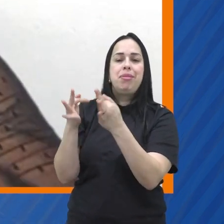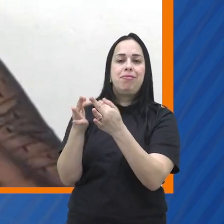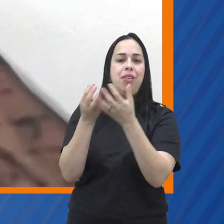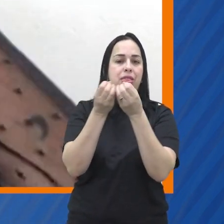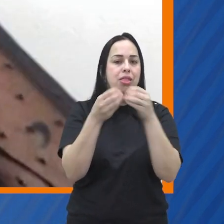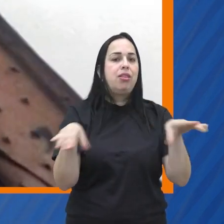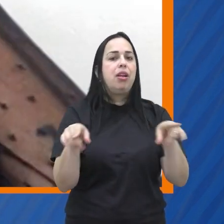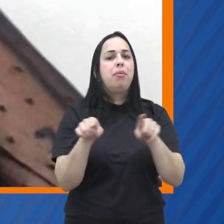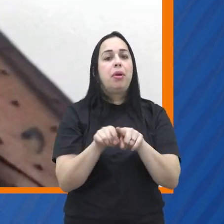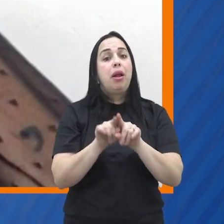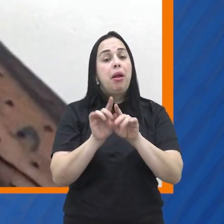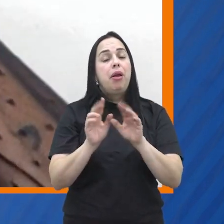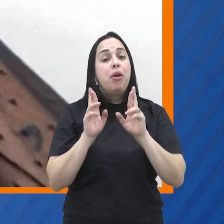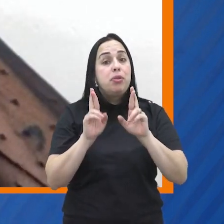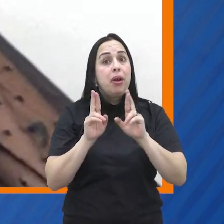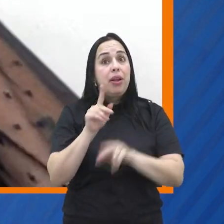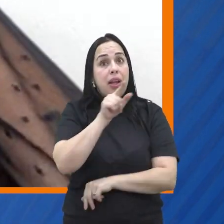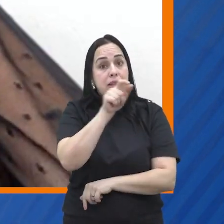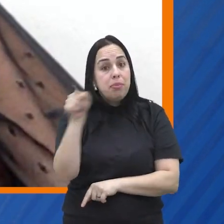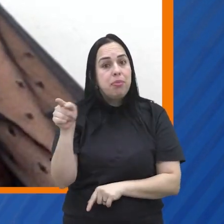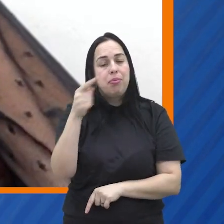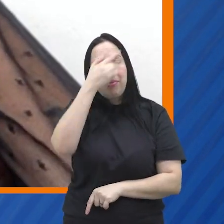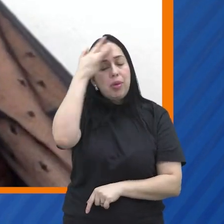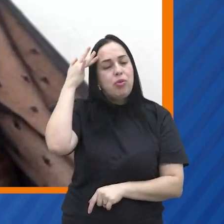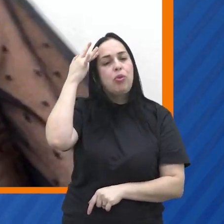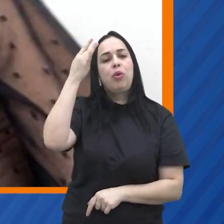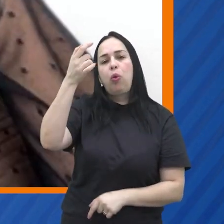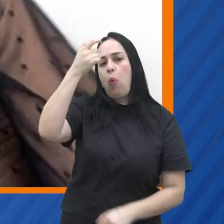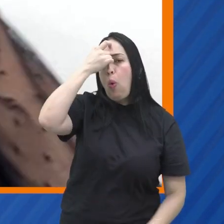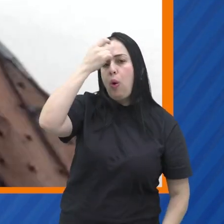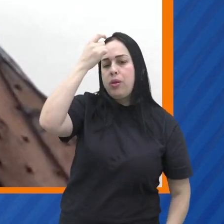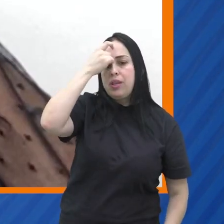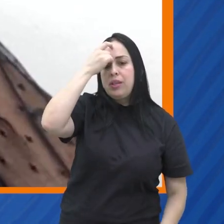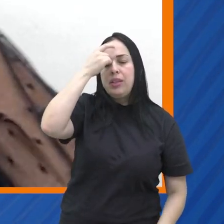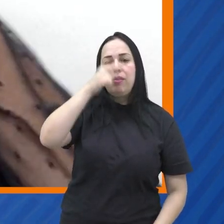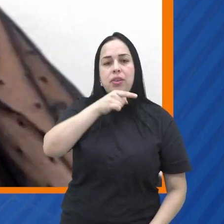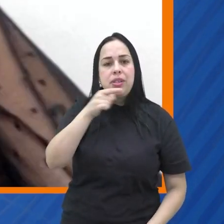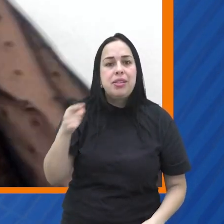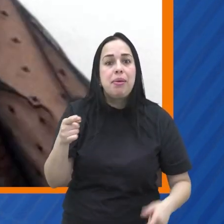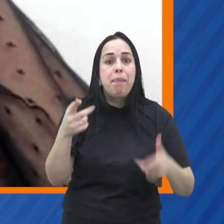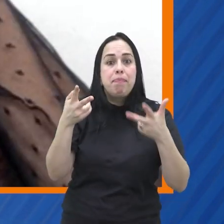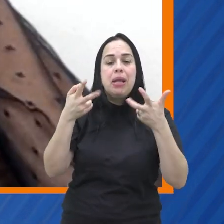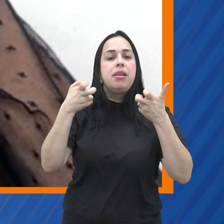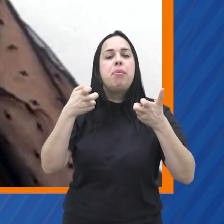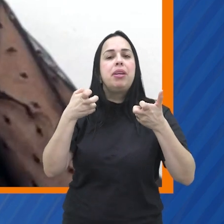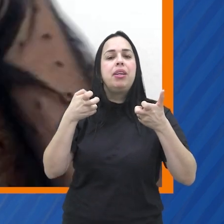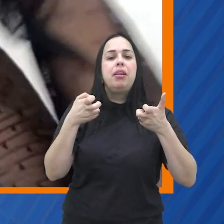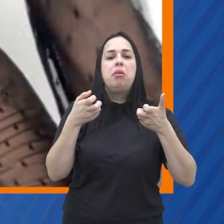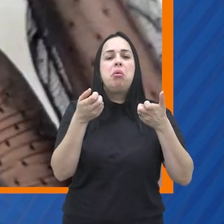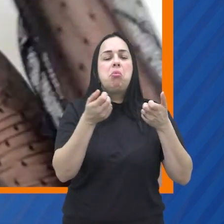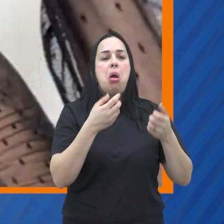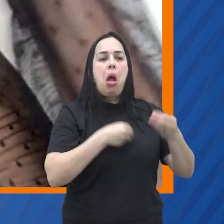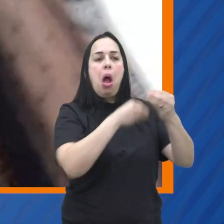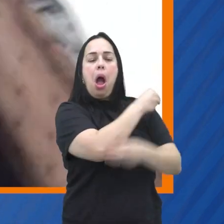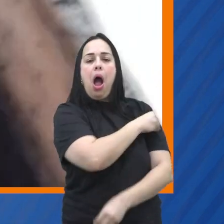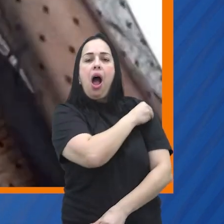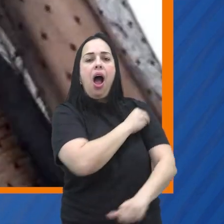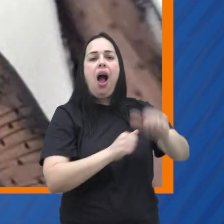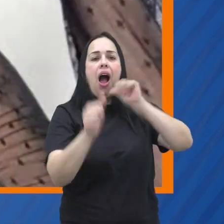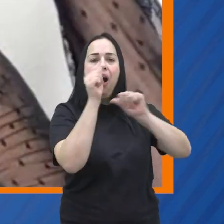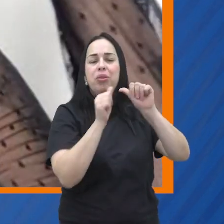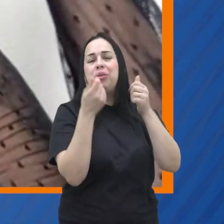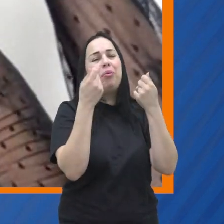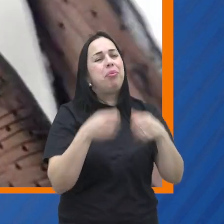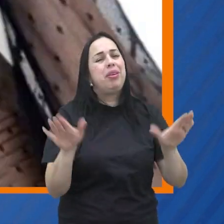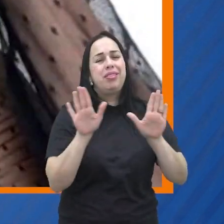destruindo famílias, né? Eu espero que daqui a uns anos as pessoas estejam mais conscientes disso e que os jovens percebam que eles não